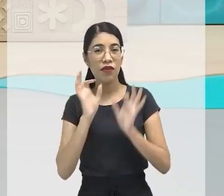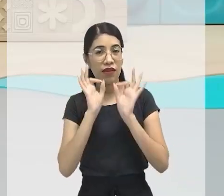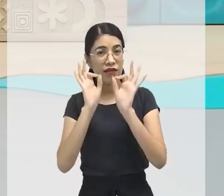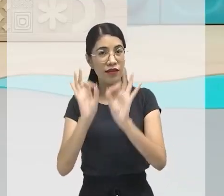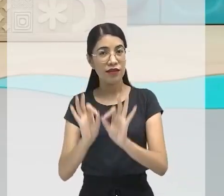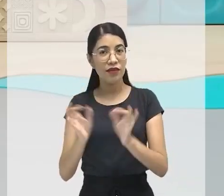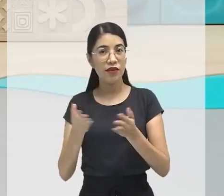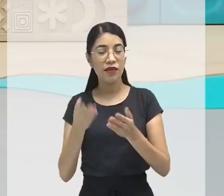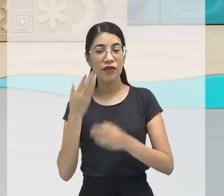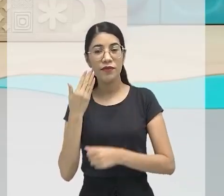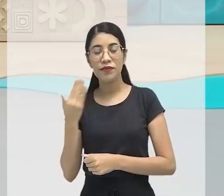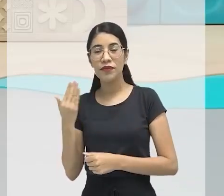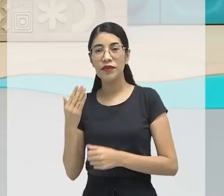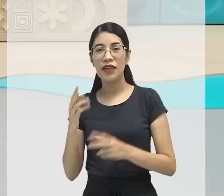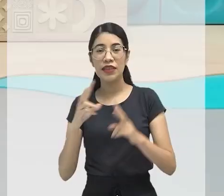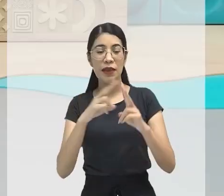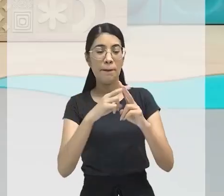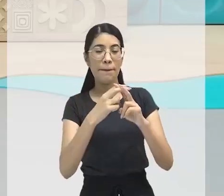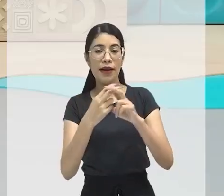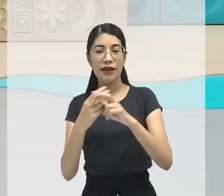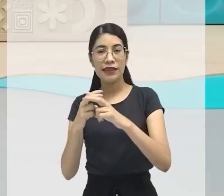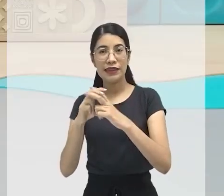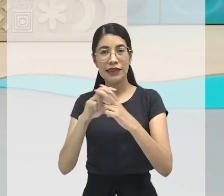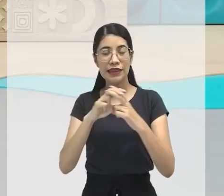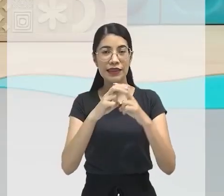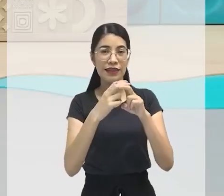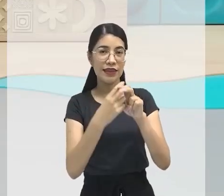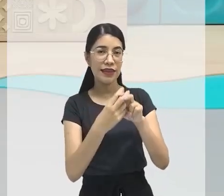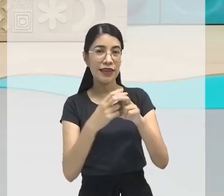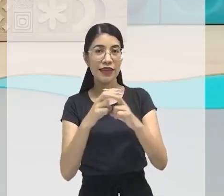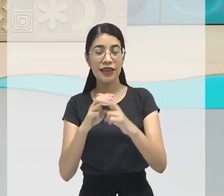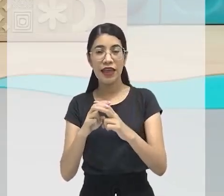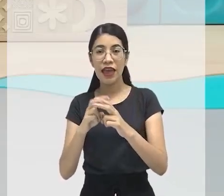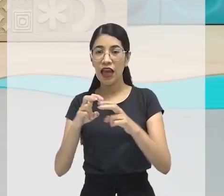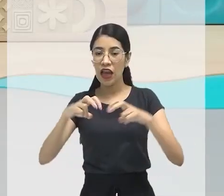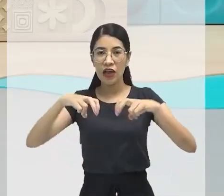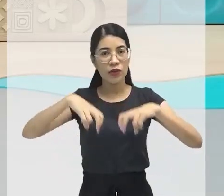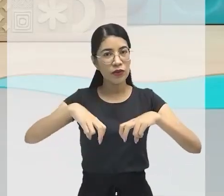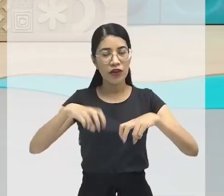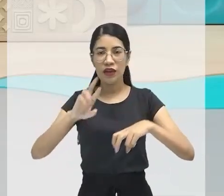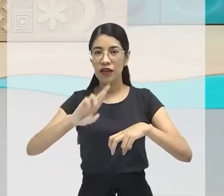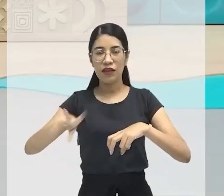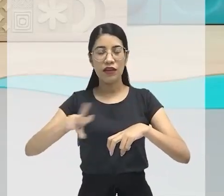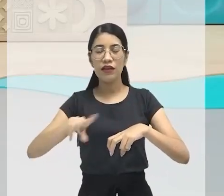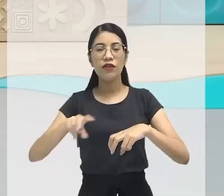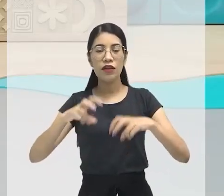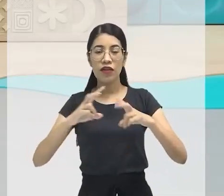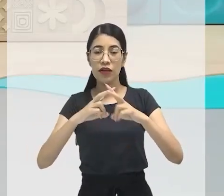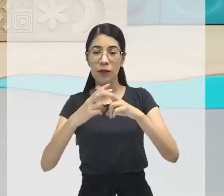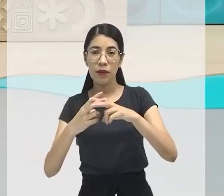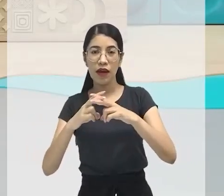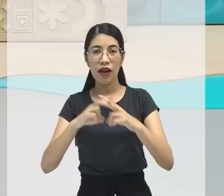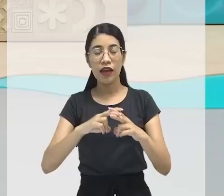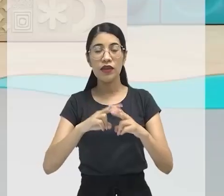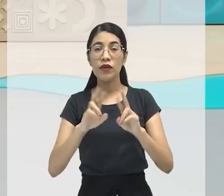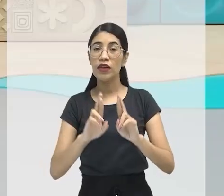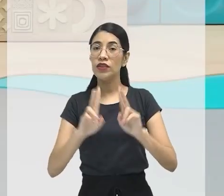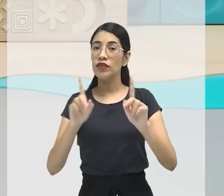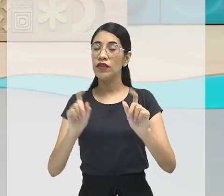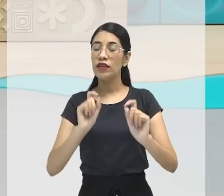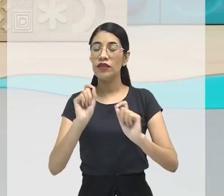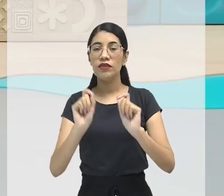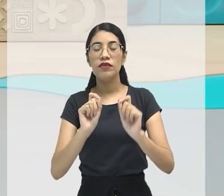hein? Ó, se abraçaram, olha aí, ó, não ajoelharam, tá bom? Olha, já tem uma